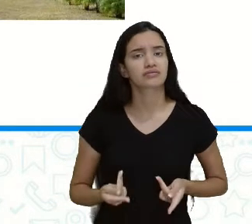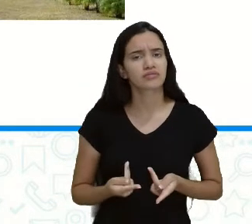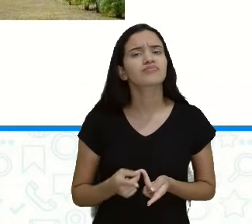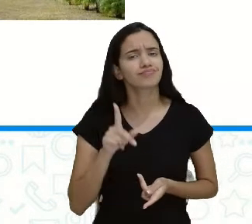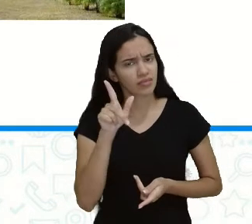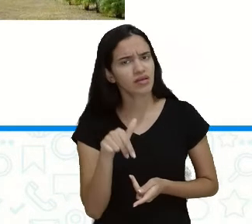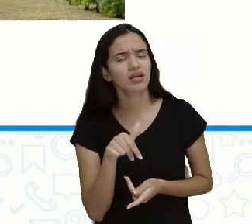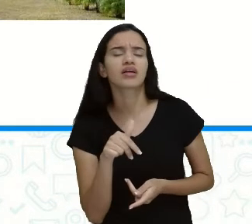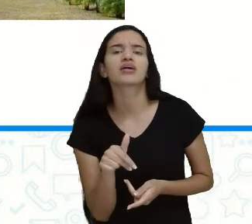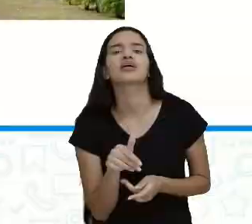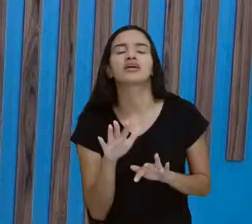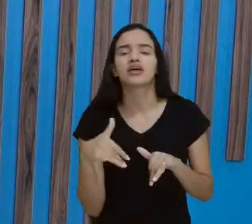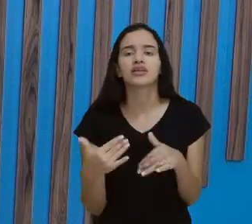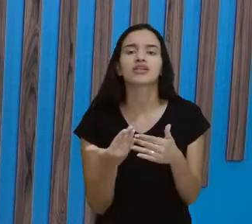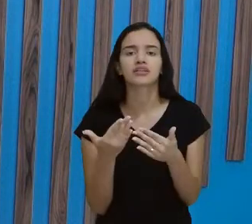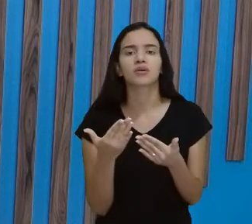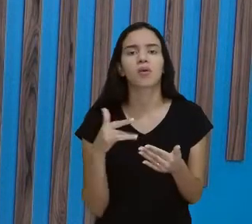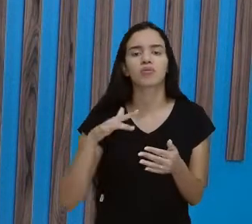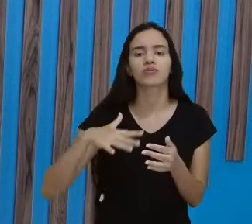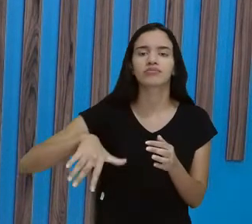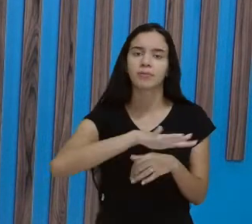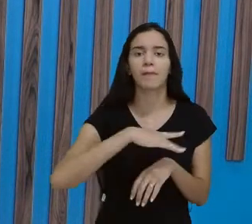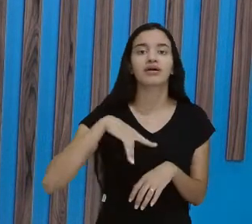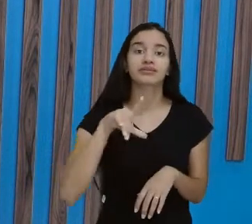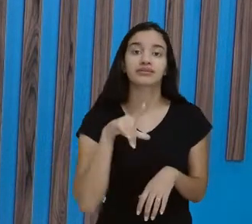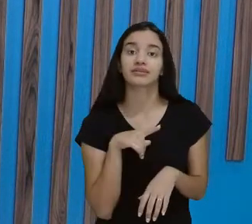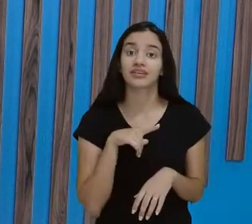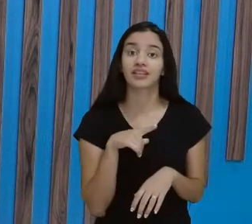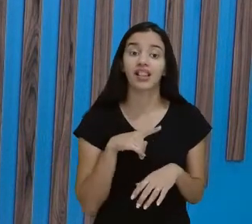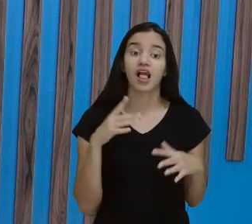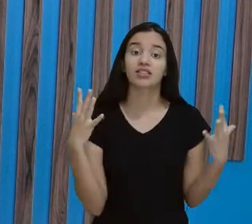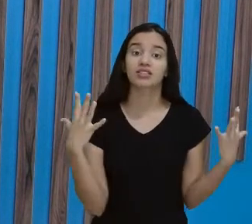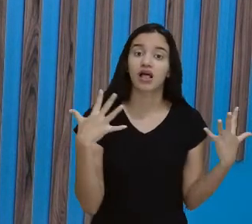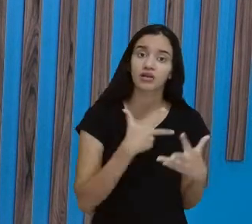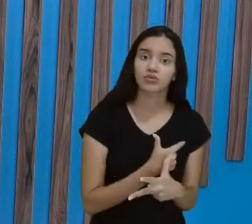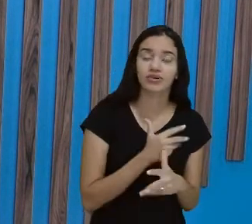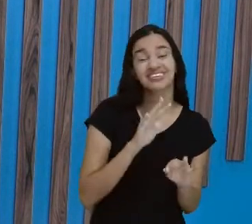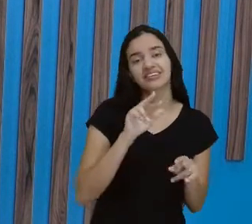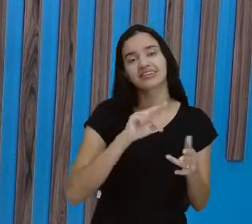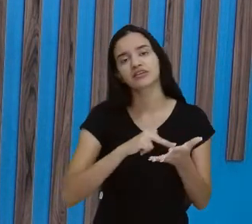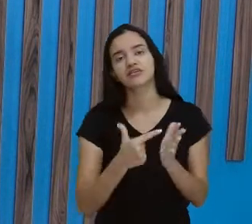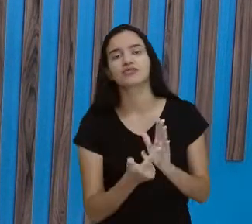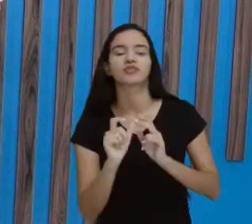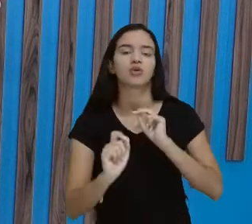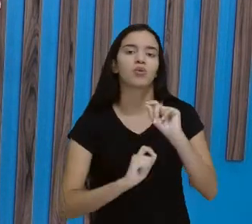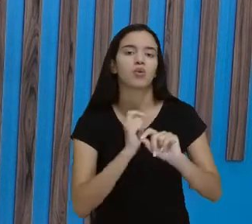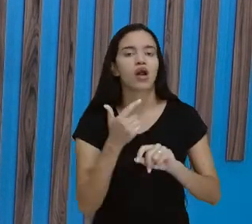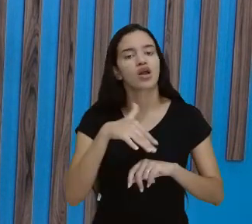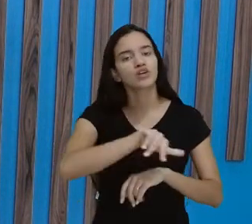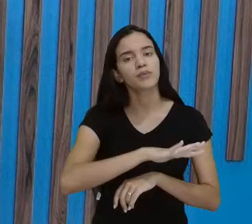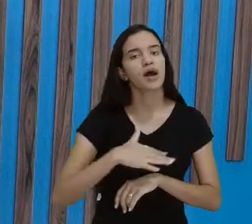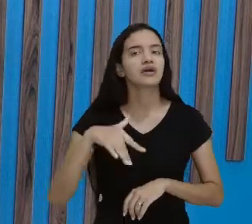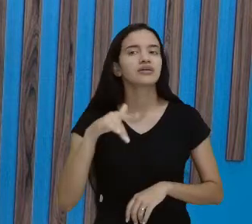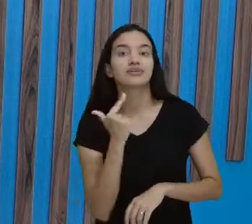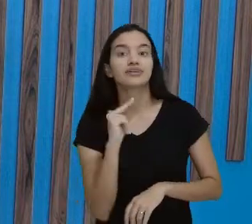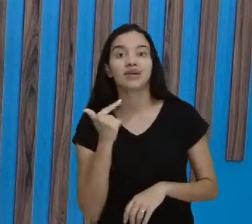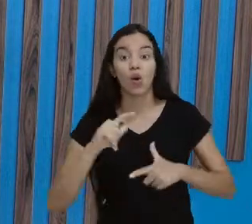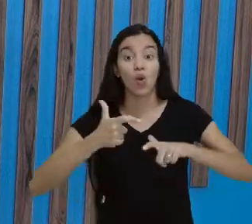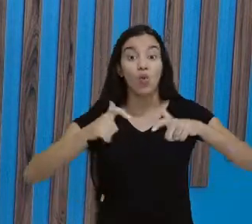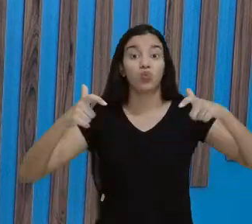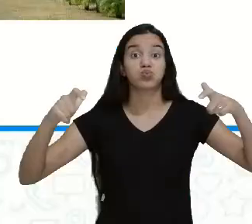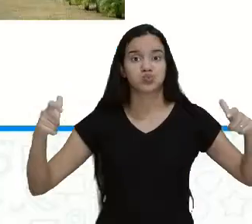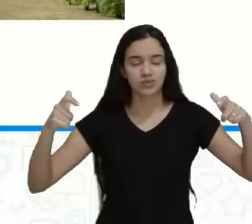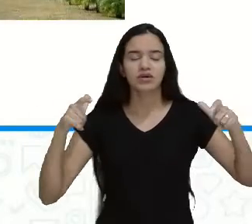é. Então, esse mesmo espaço é composto pelo espaço natural, quer dizer, o espaço geográfico, olha como ele é grande,